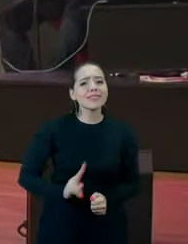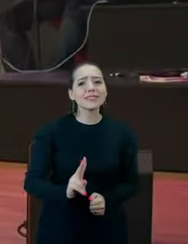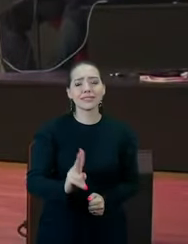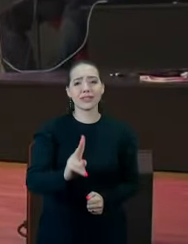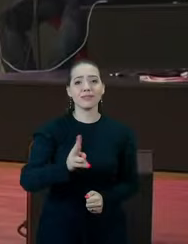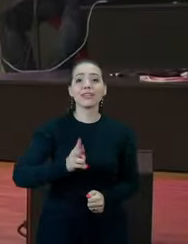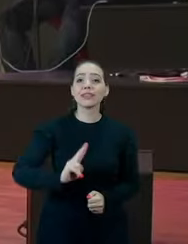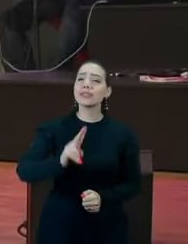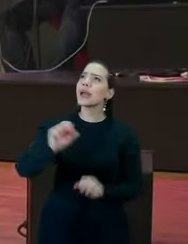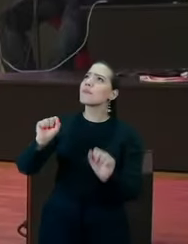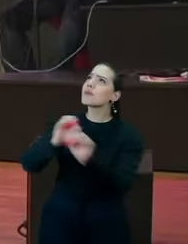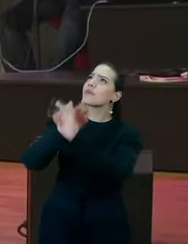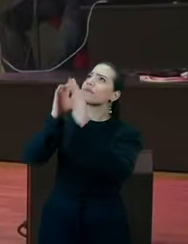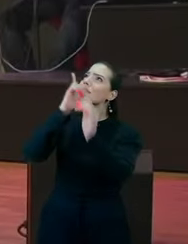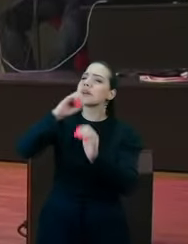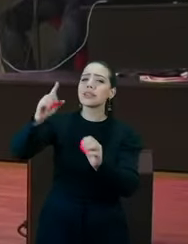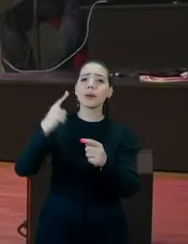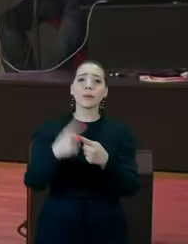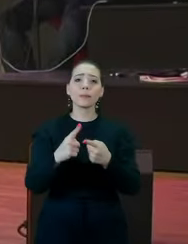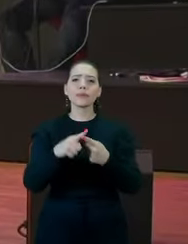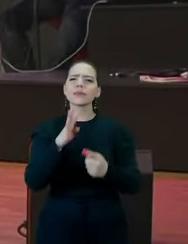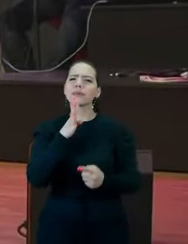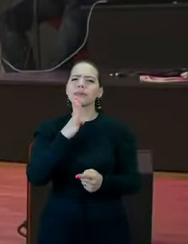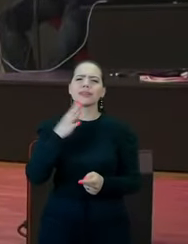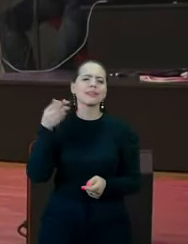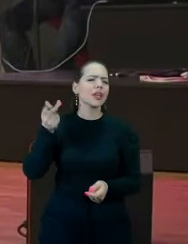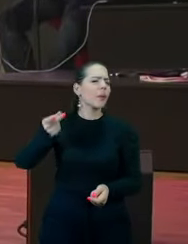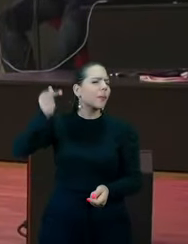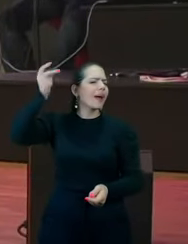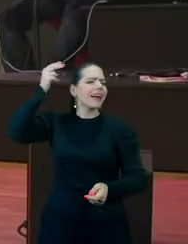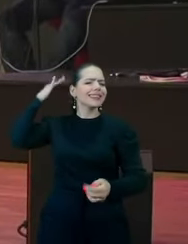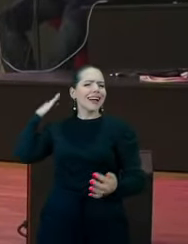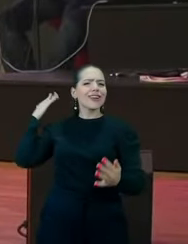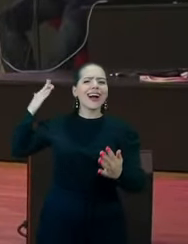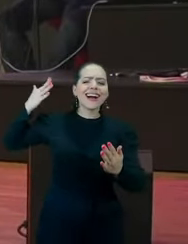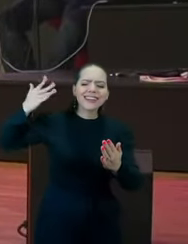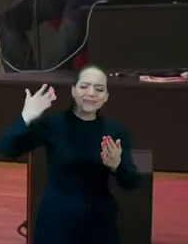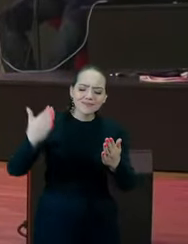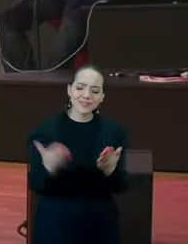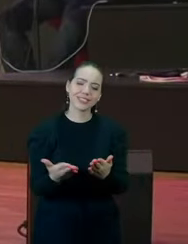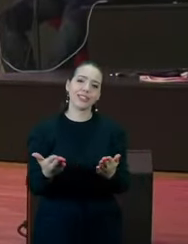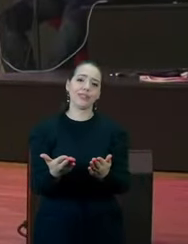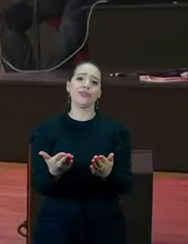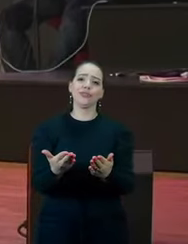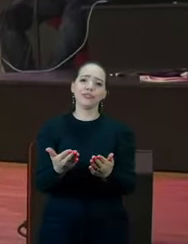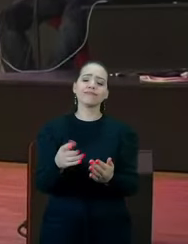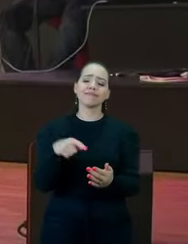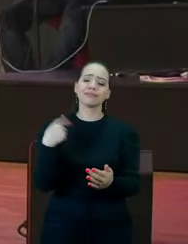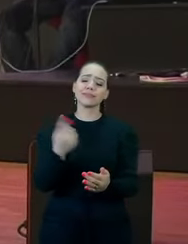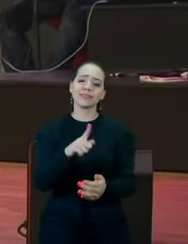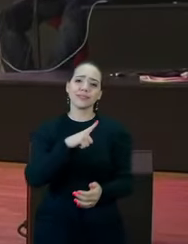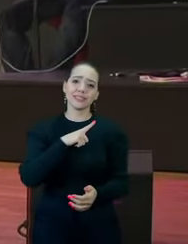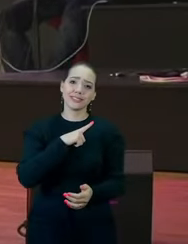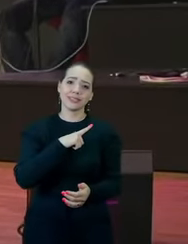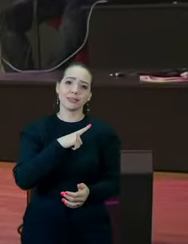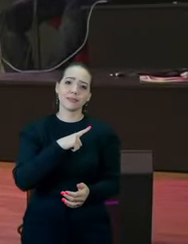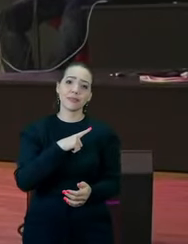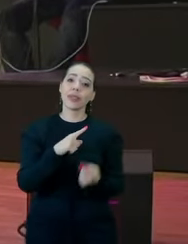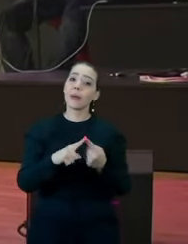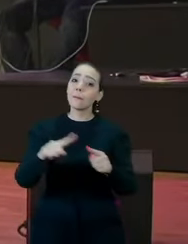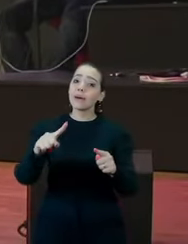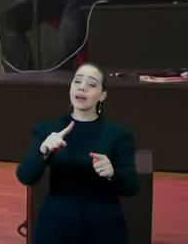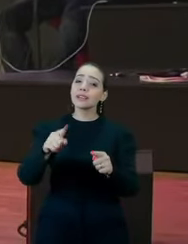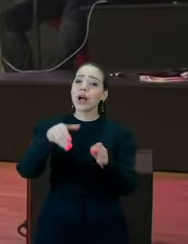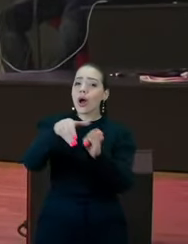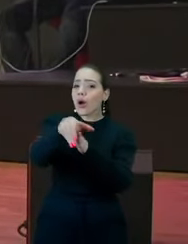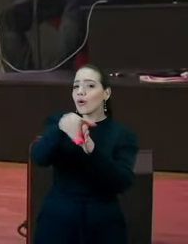isso. Mas por quê? Recupere a conexão com Deus. Primeiro, conecte-se com Deus.